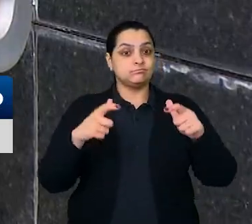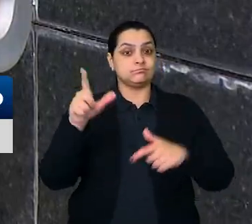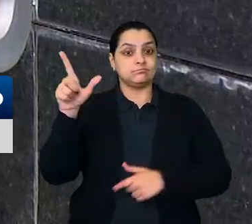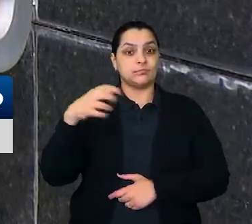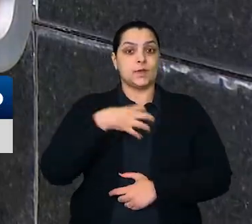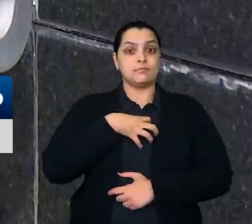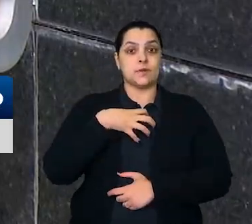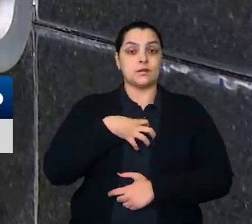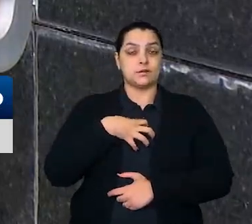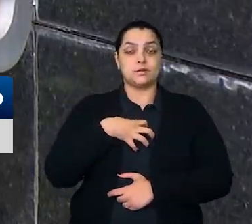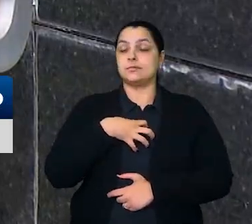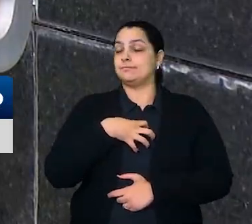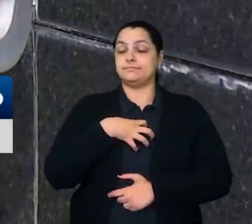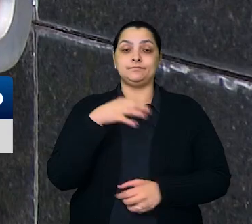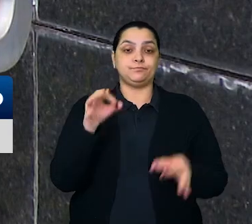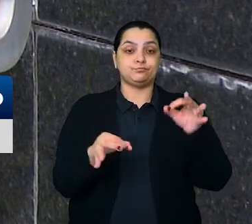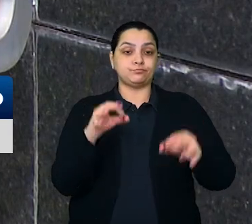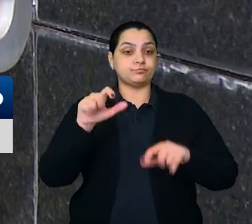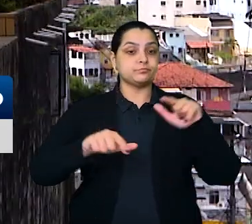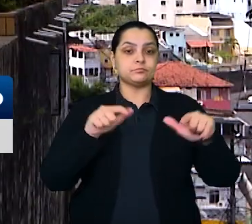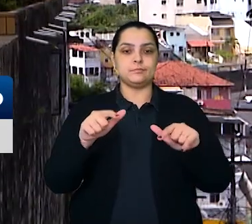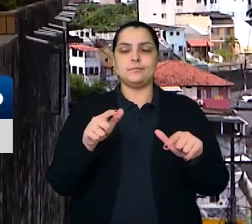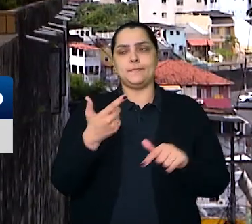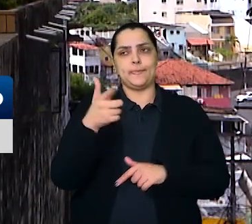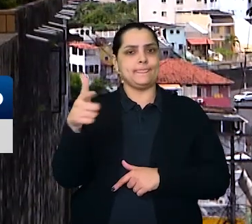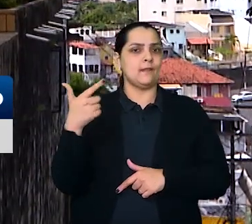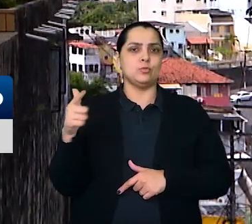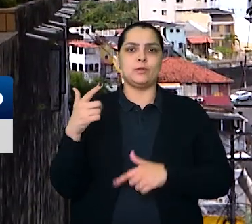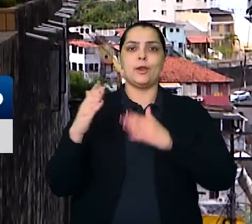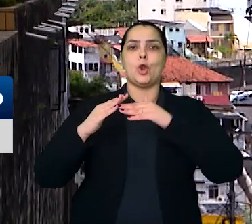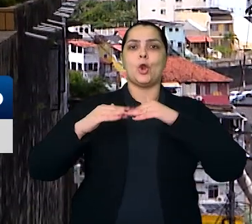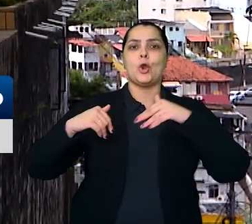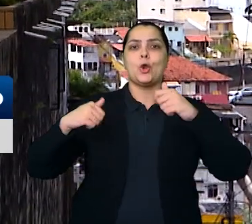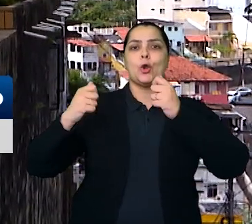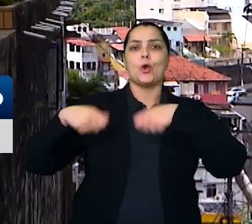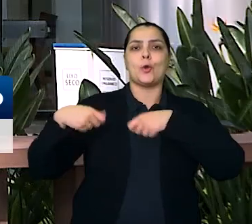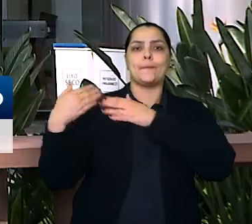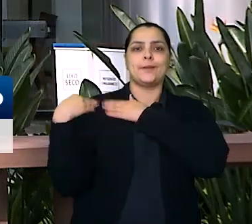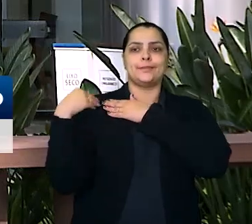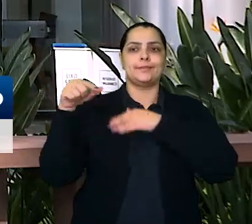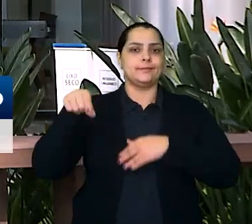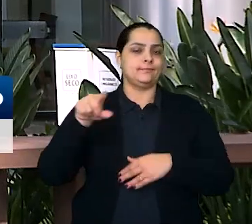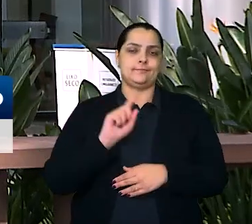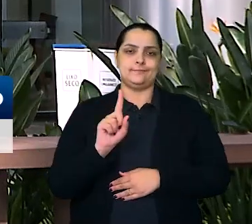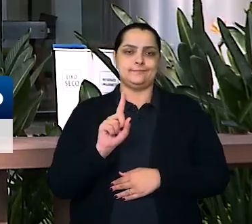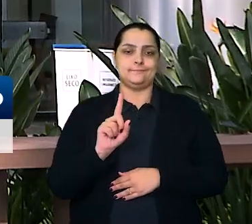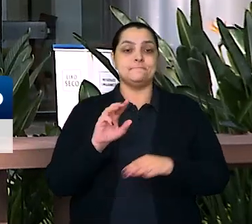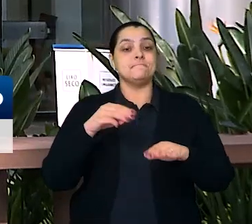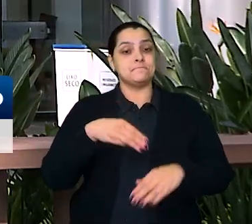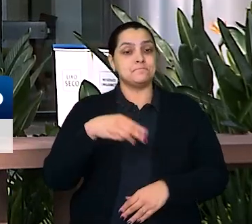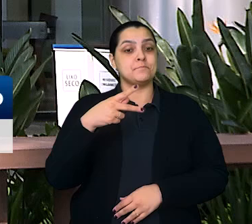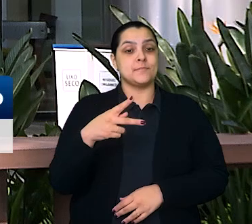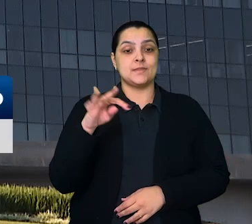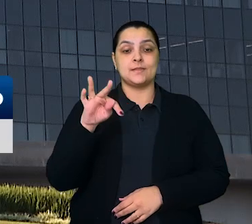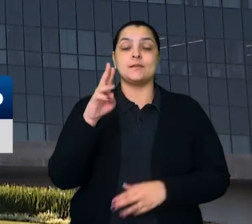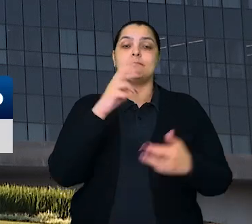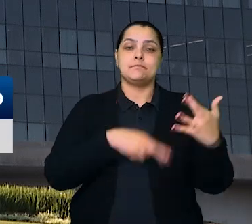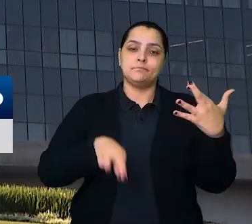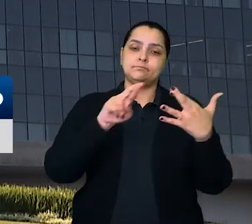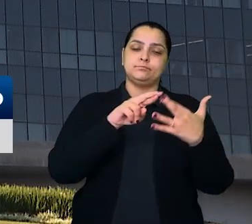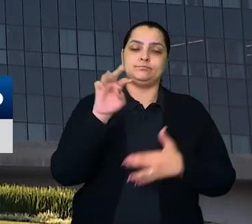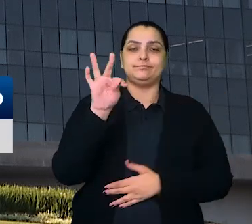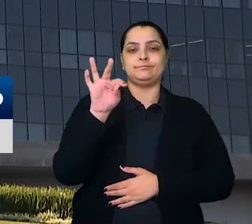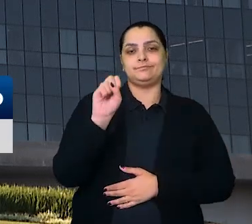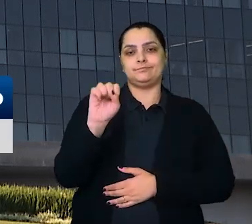na Bahia, afirmou que a Justiça do Trabalho não teria competência para julgar a ação. Isso levou o MPT a entrar com recurso